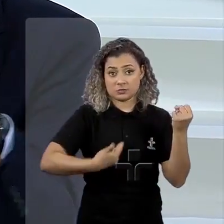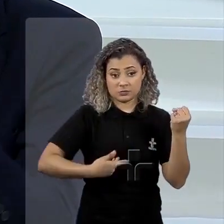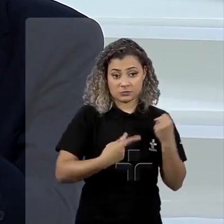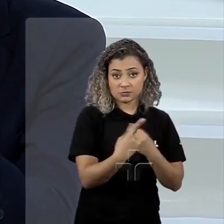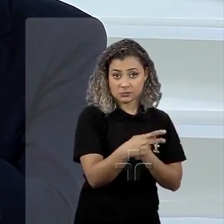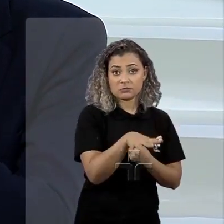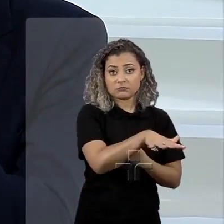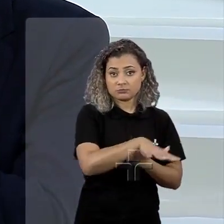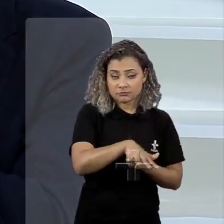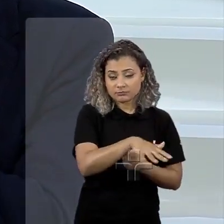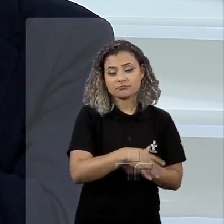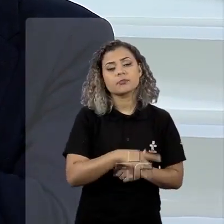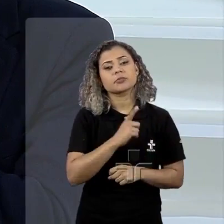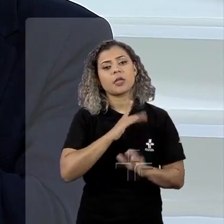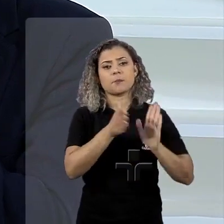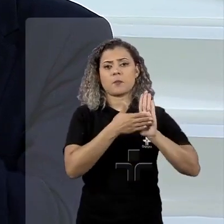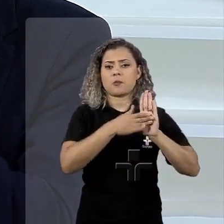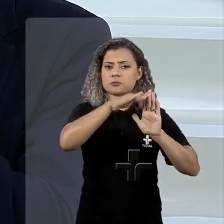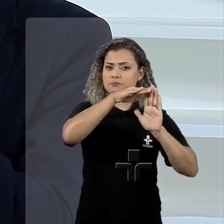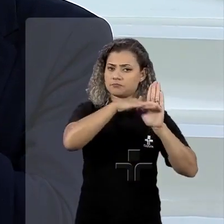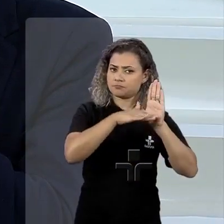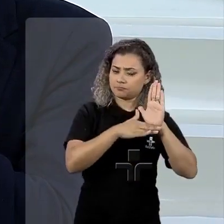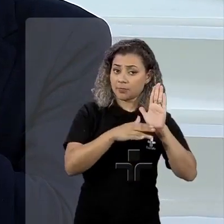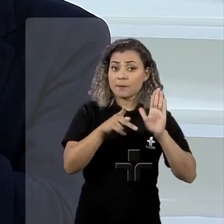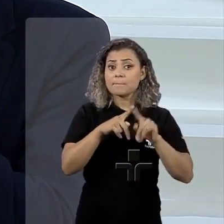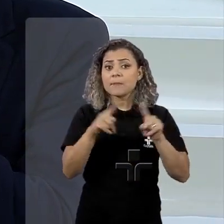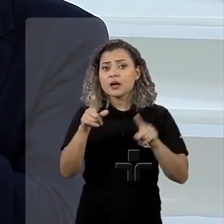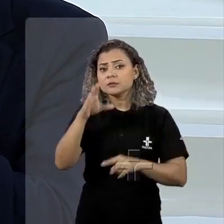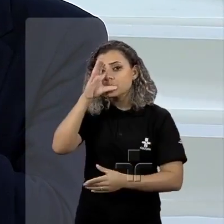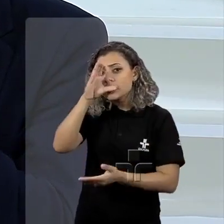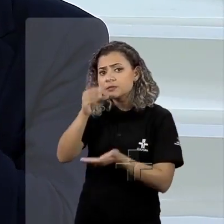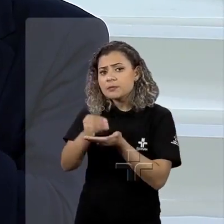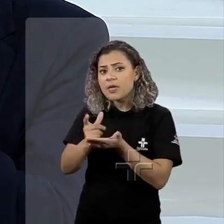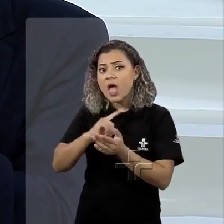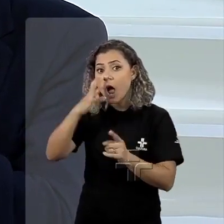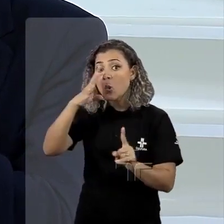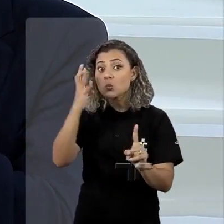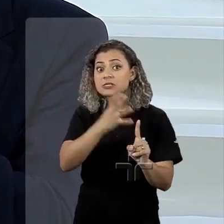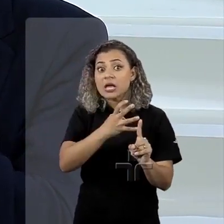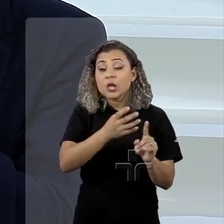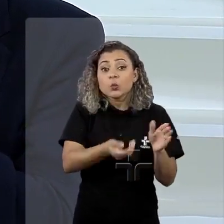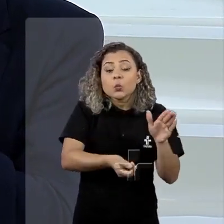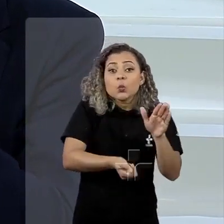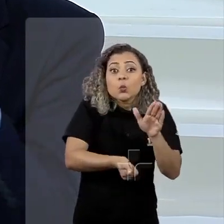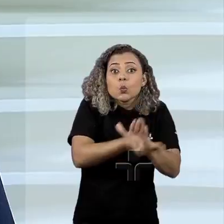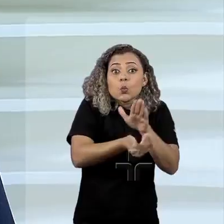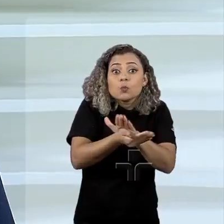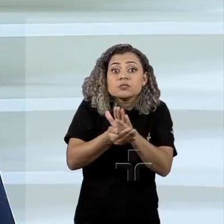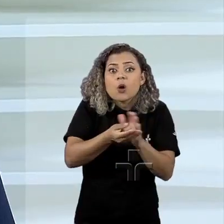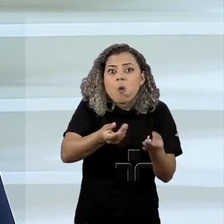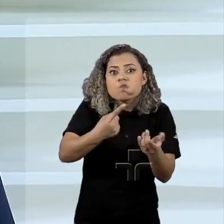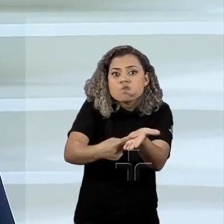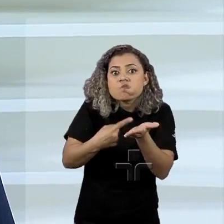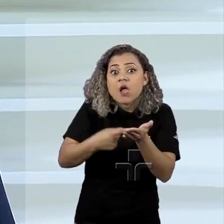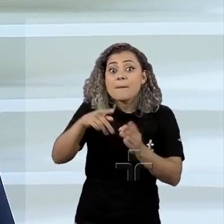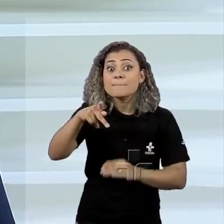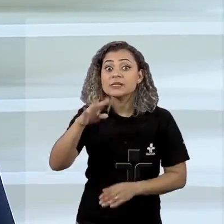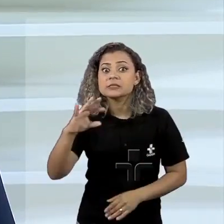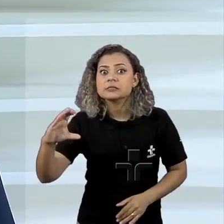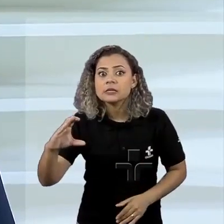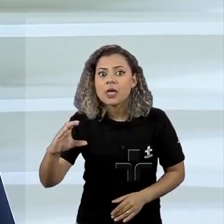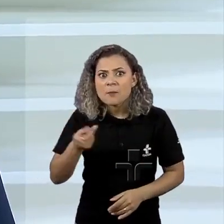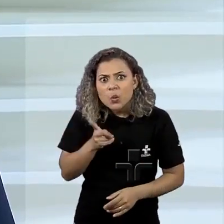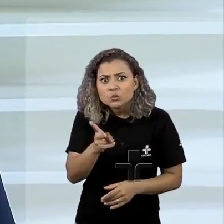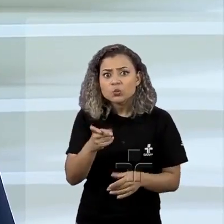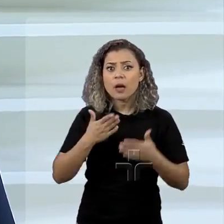aí uma série de propostas, mas o PSDB é acusado de negociar com o PCC para poder tentar